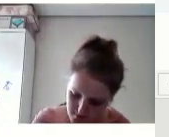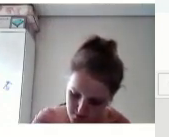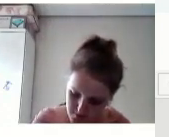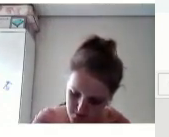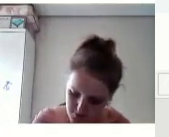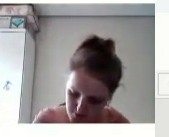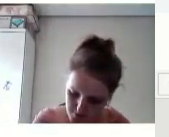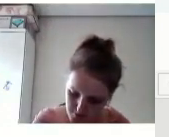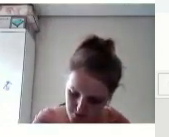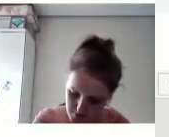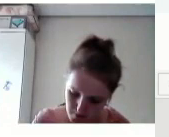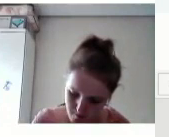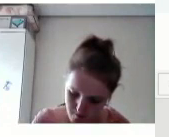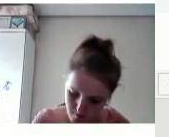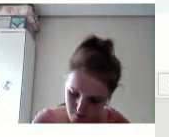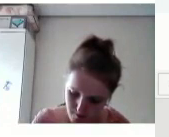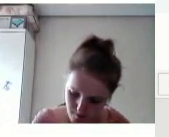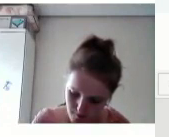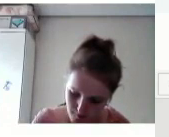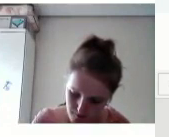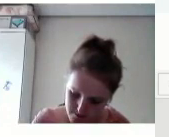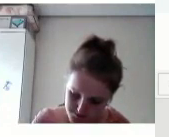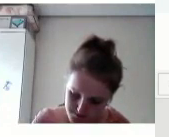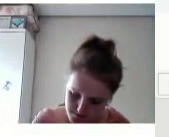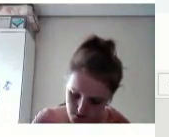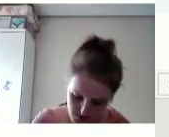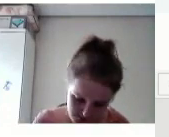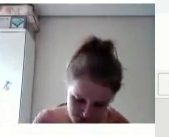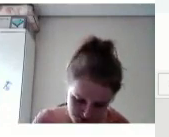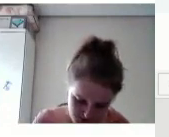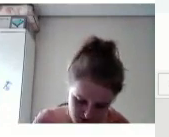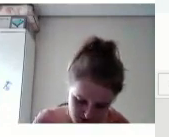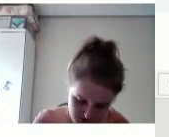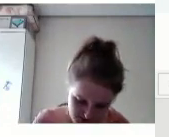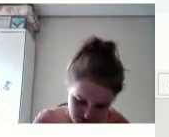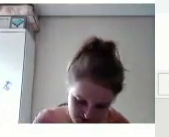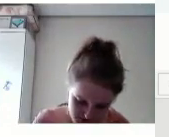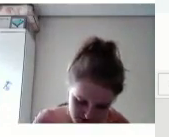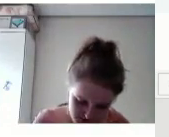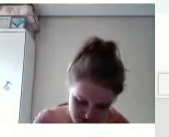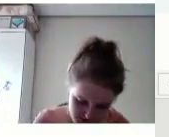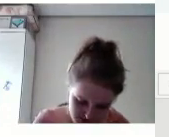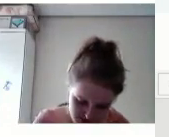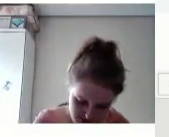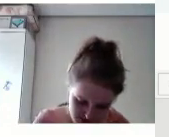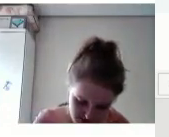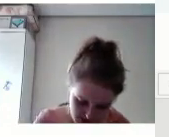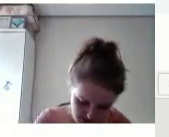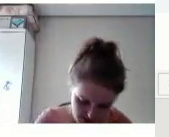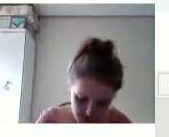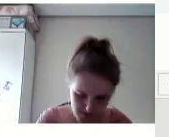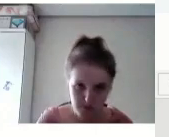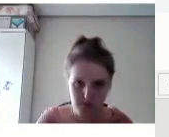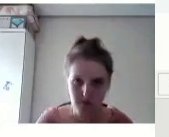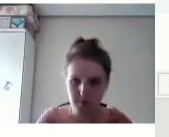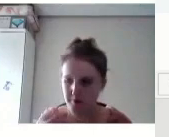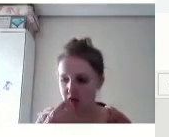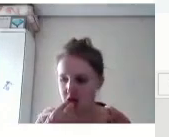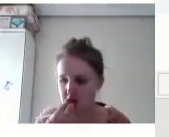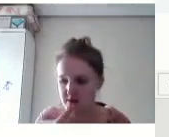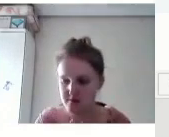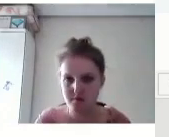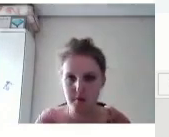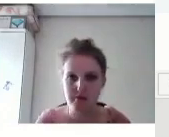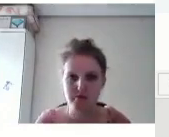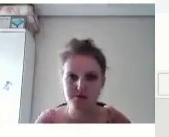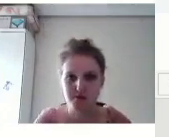Explicitamente, né? Que então fica quase igual que que é lá em mecânica clássica, né? Certo? O π então vai ser derivada parcial do